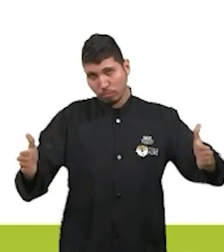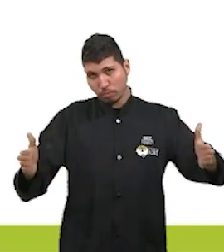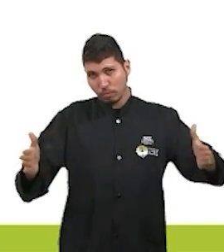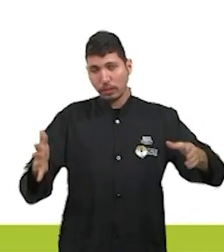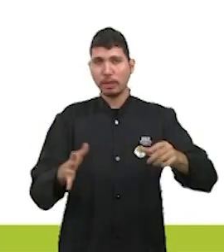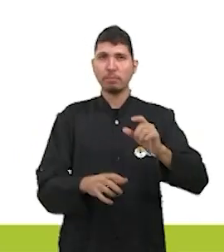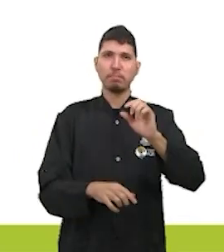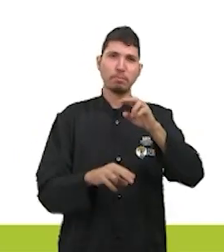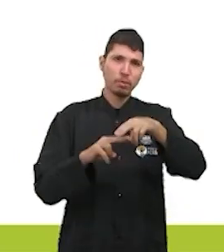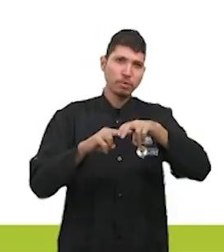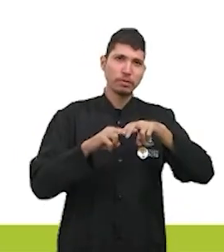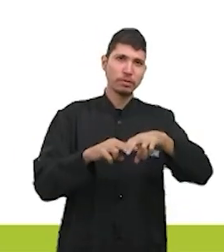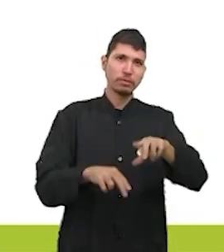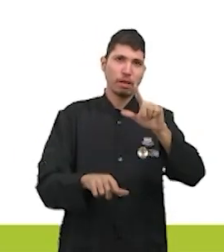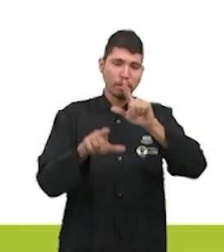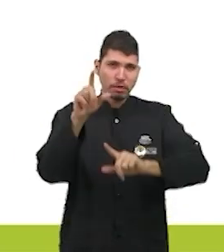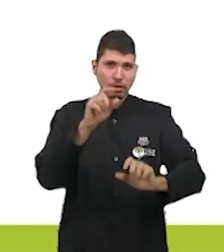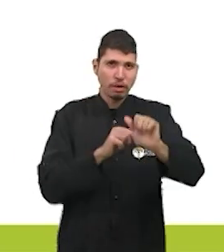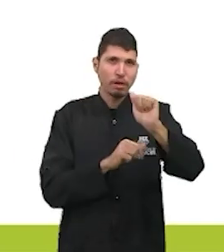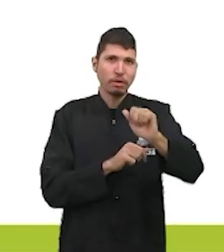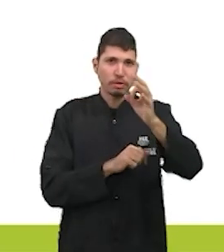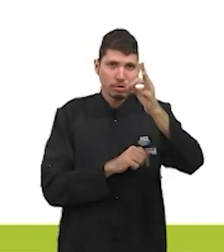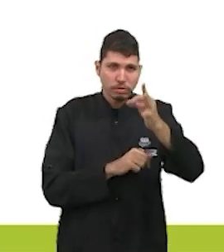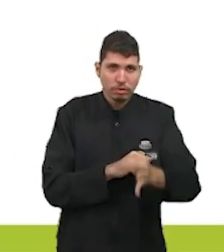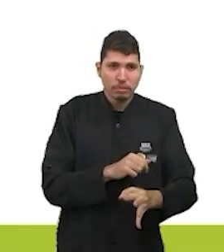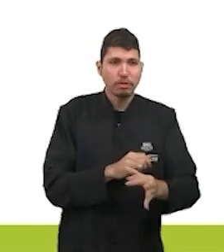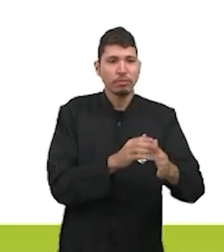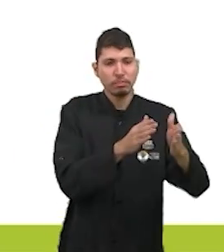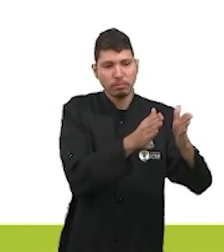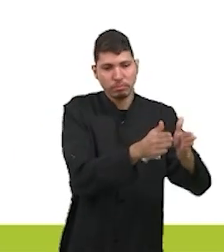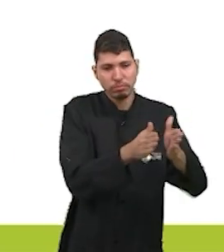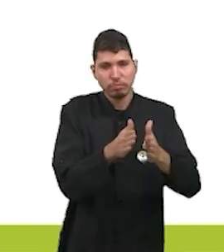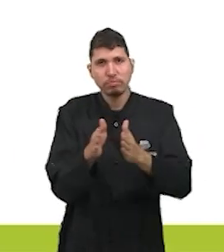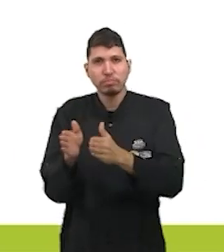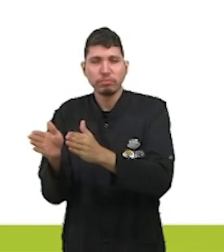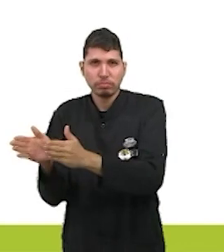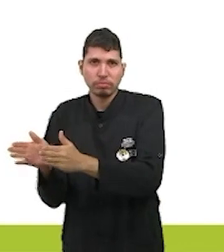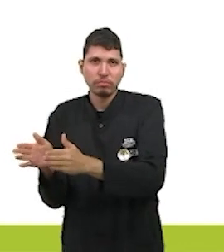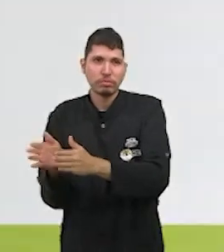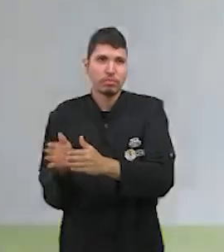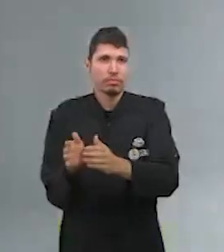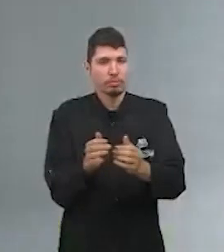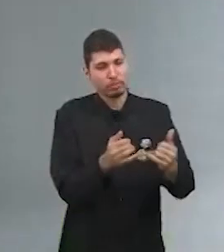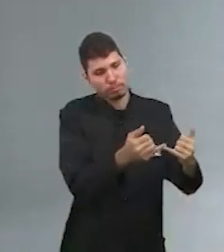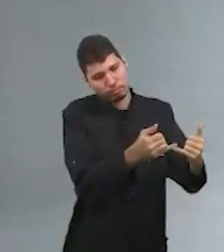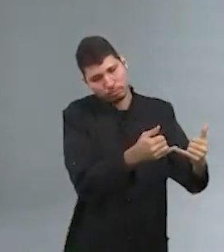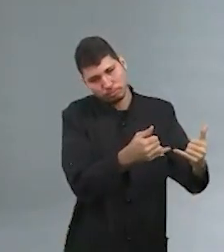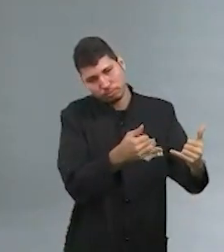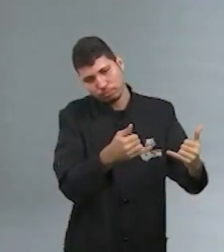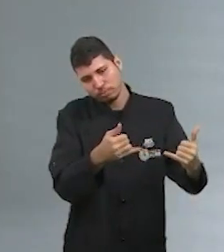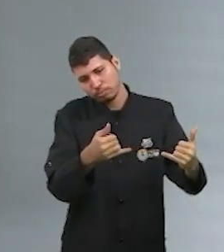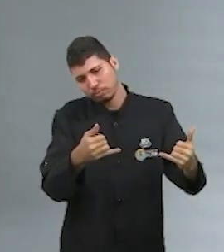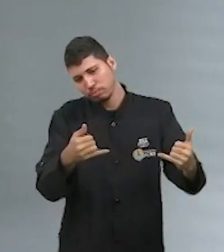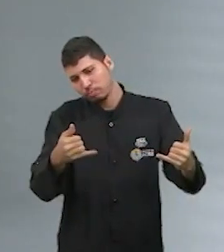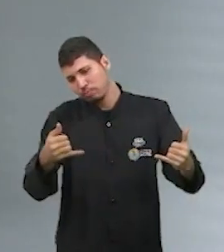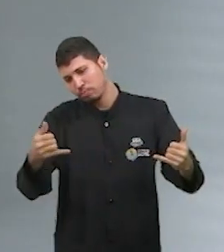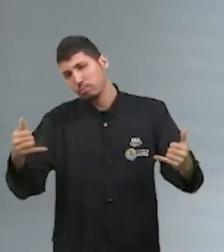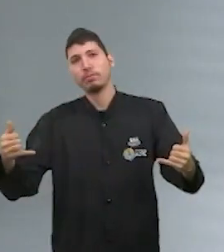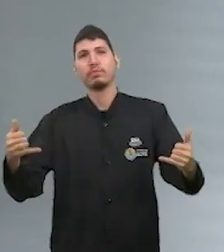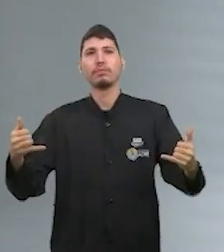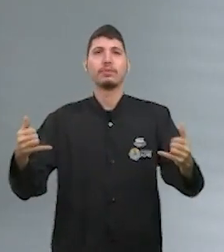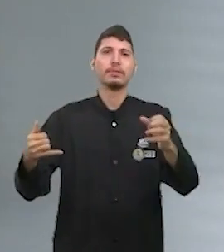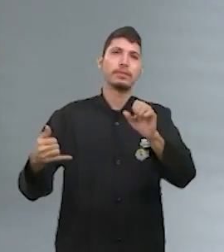letra A, tá? Em série, para poder a tensão ser dividida, ok? Para ser